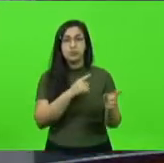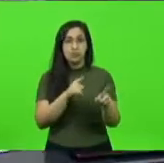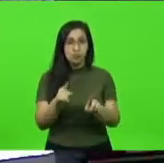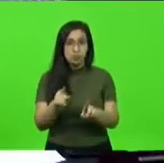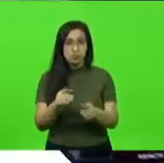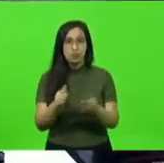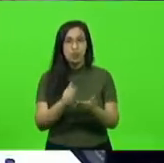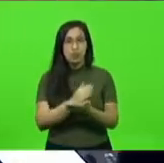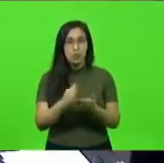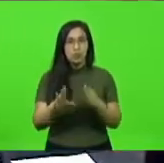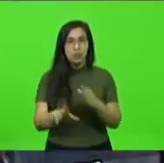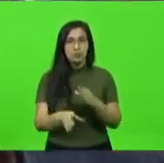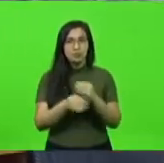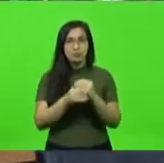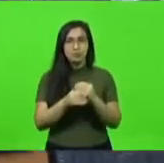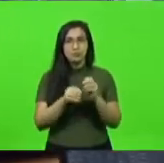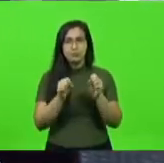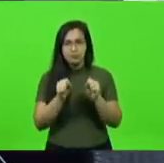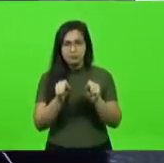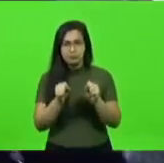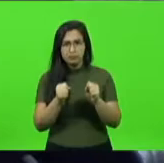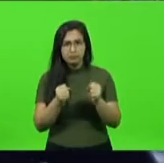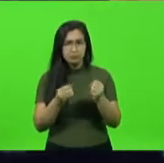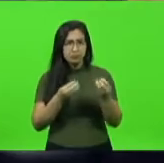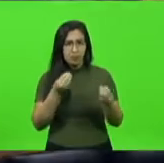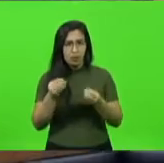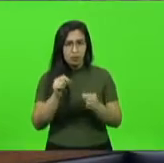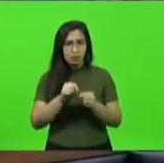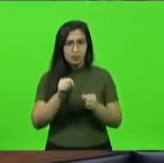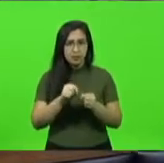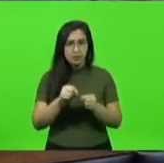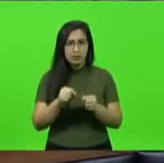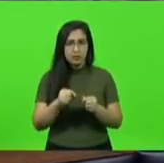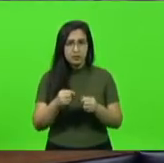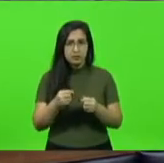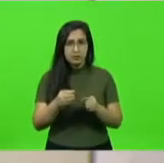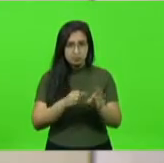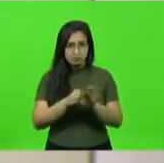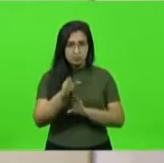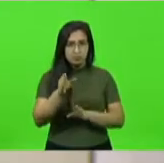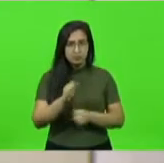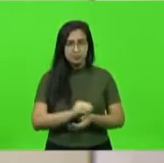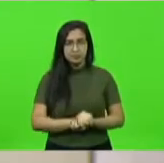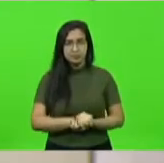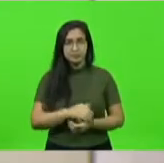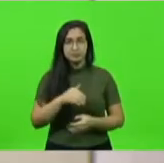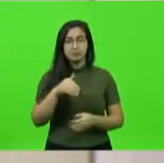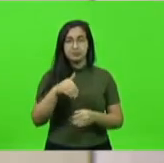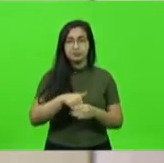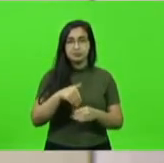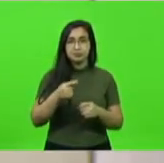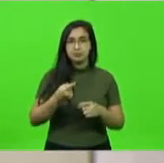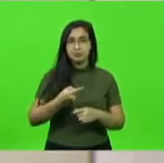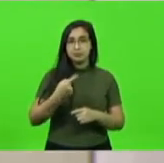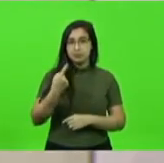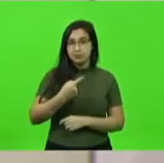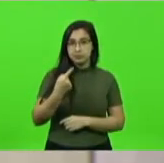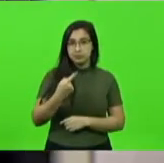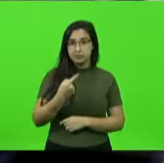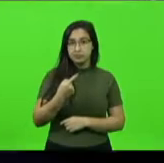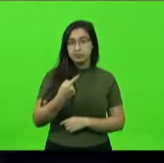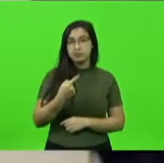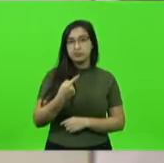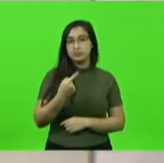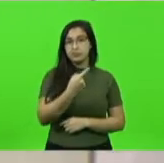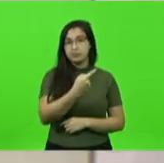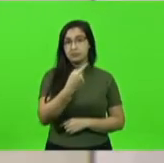algumas emendas. O senhor poderia nos instruir como será feito? Sim. Primeiramente, nós vamos votar o projeto de lei complementar 12, na sequência, nós vamos votar